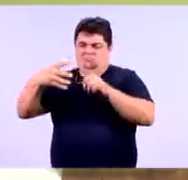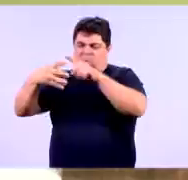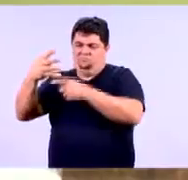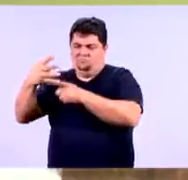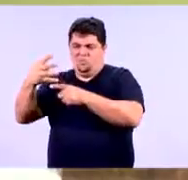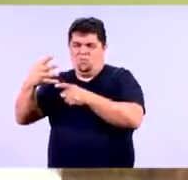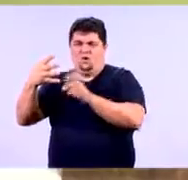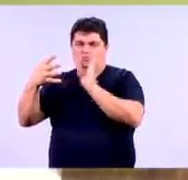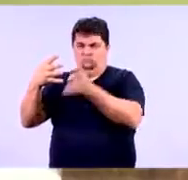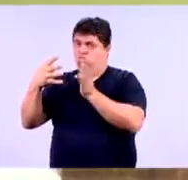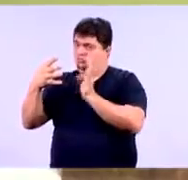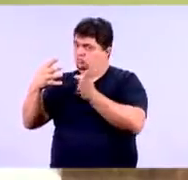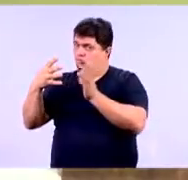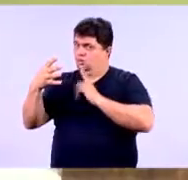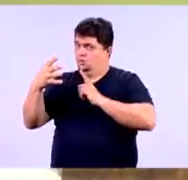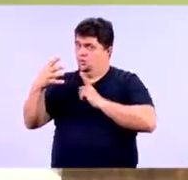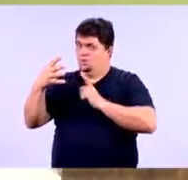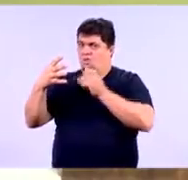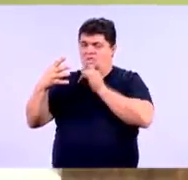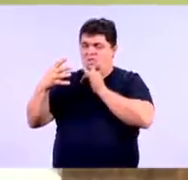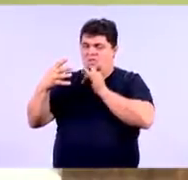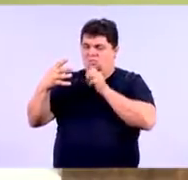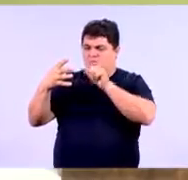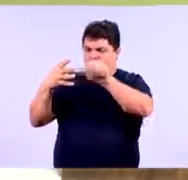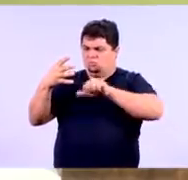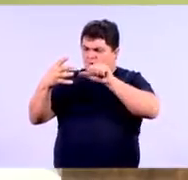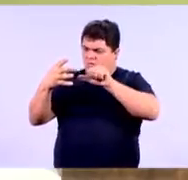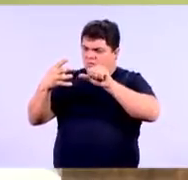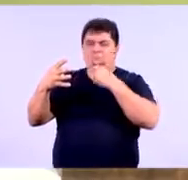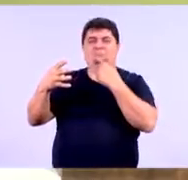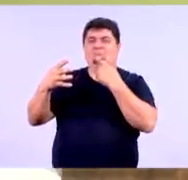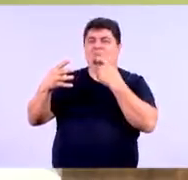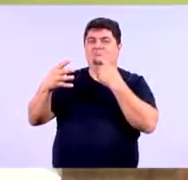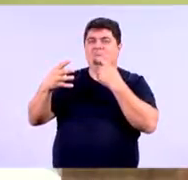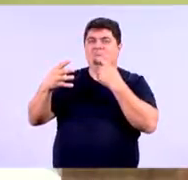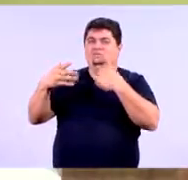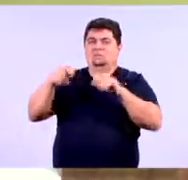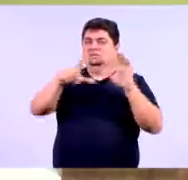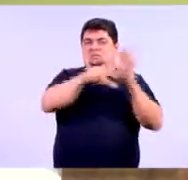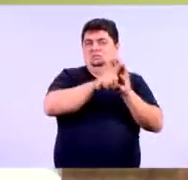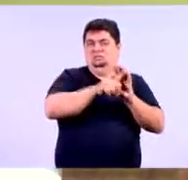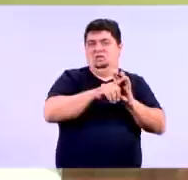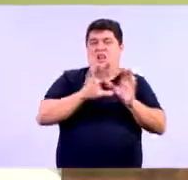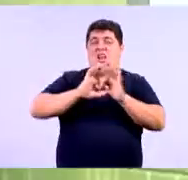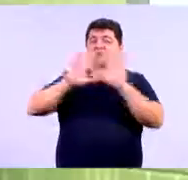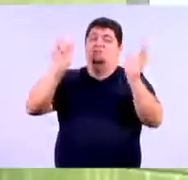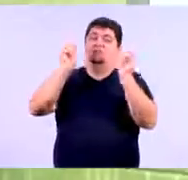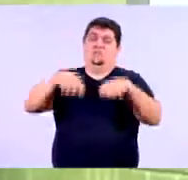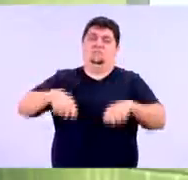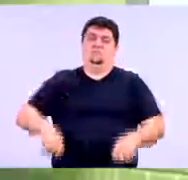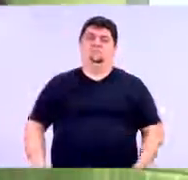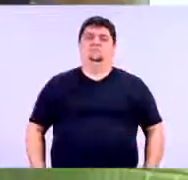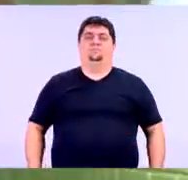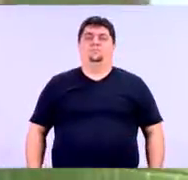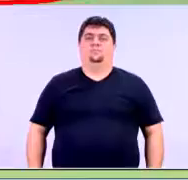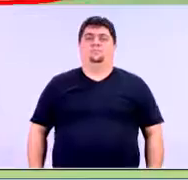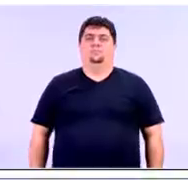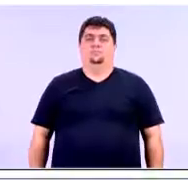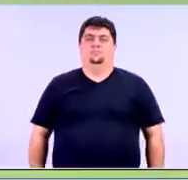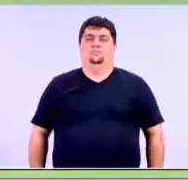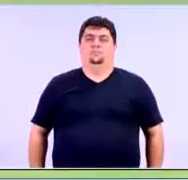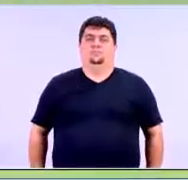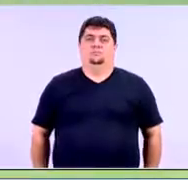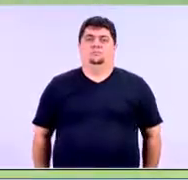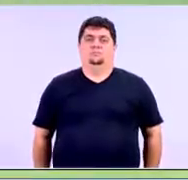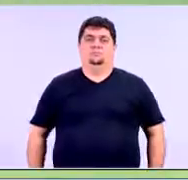os outros, até mesmo para alterar, vai precisar de uma lei. Justamente. Partiremos agora para